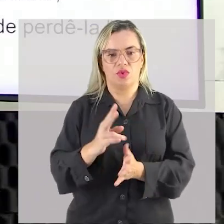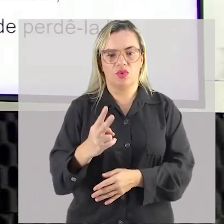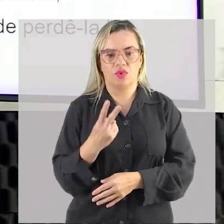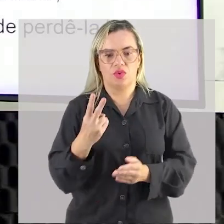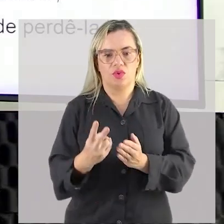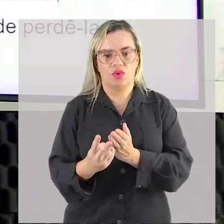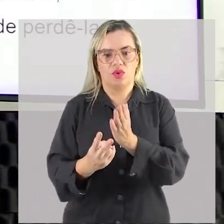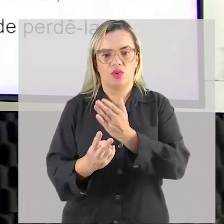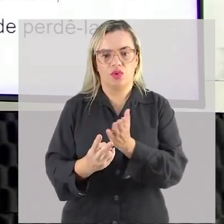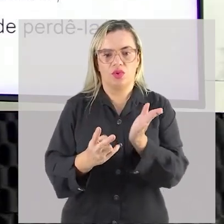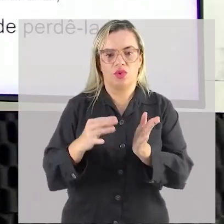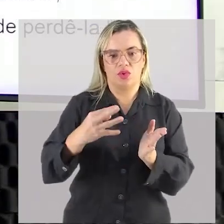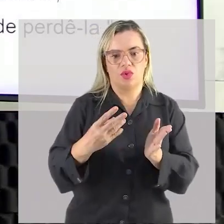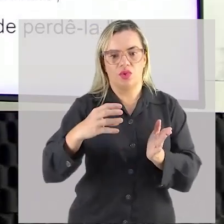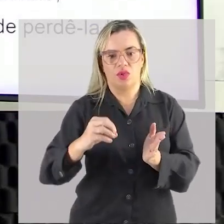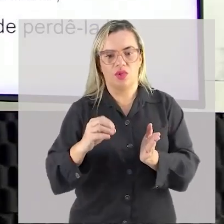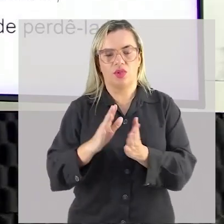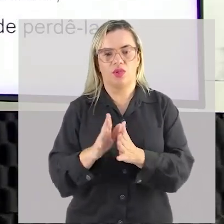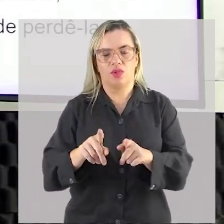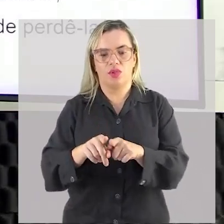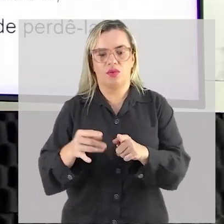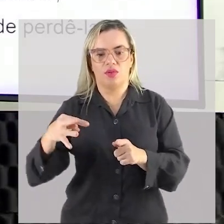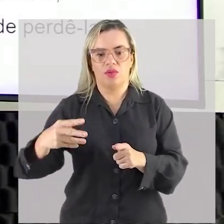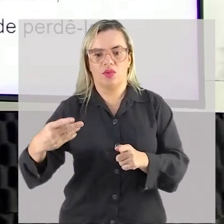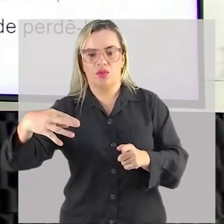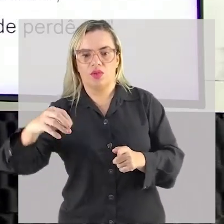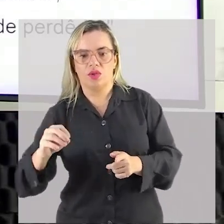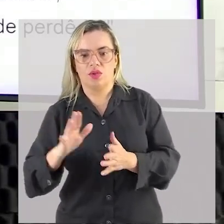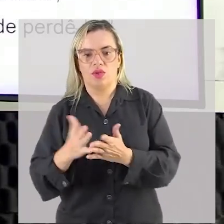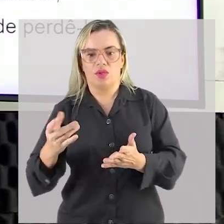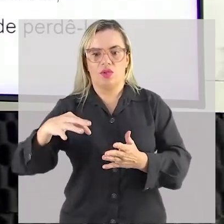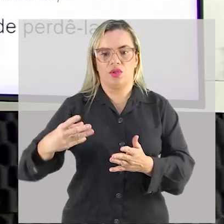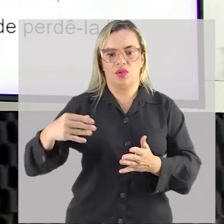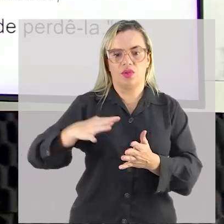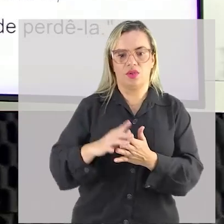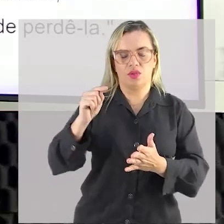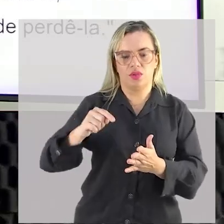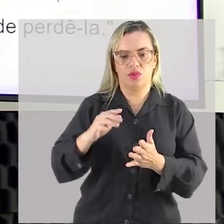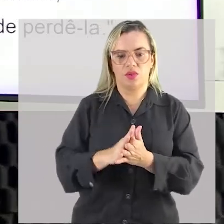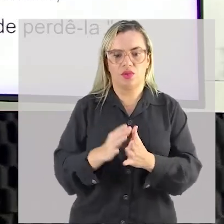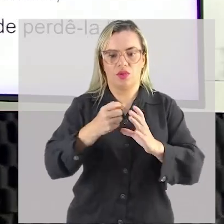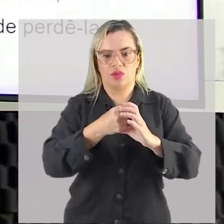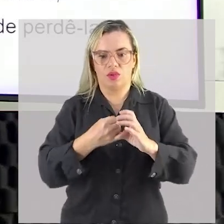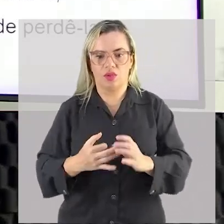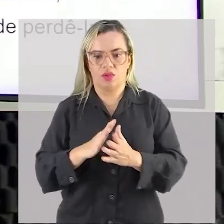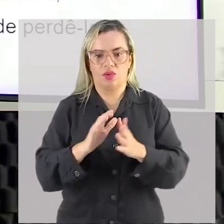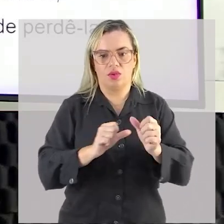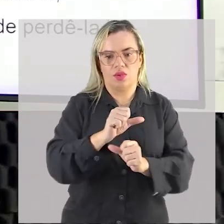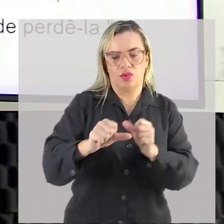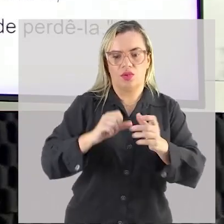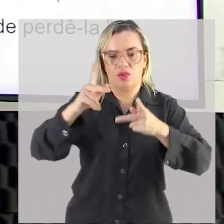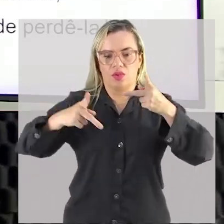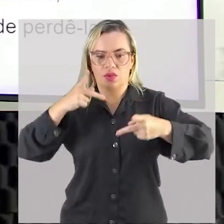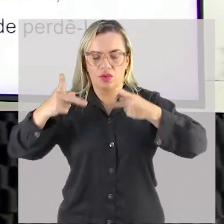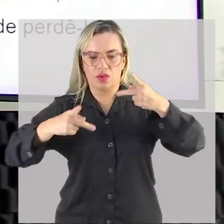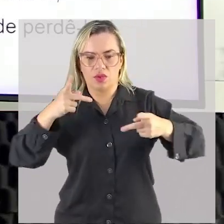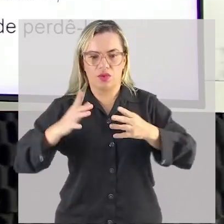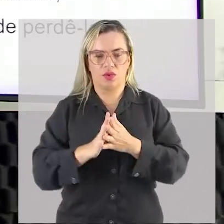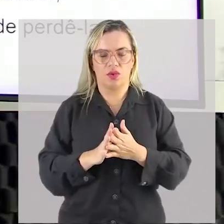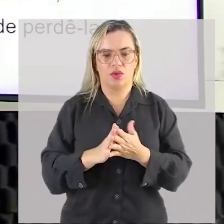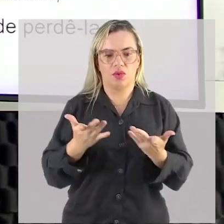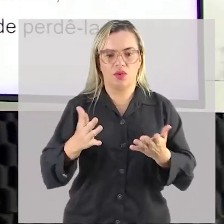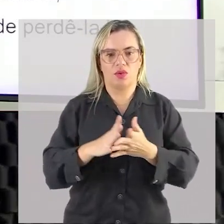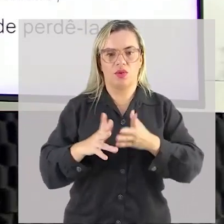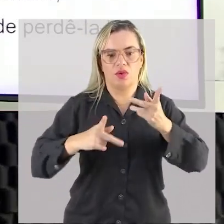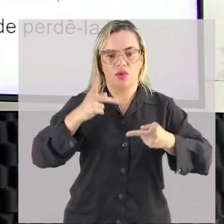indireto e a supressão de marcas que indiquem mudança de falas no aí a gente vem